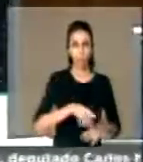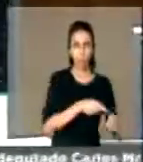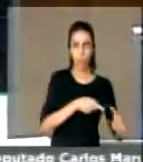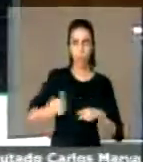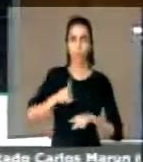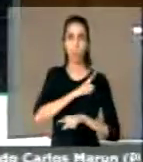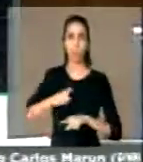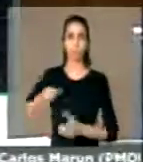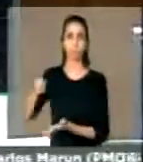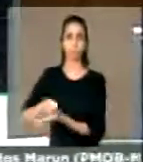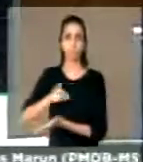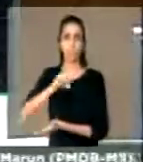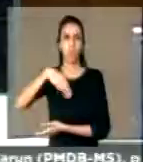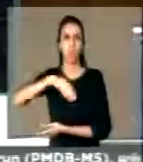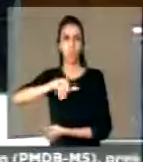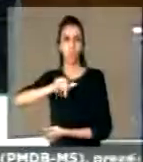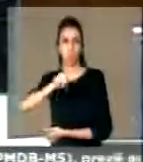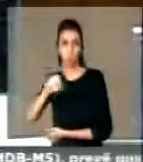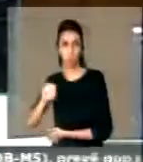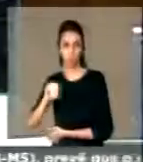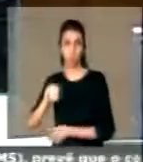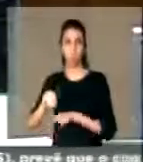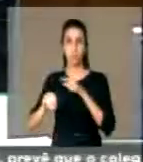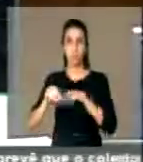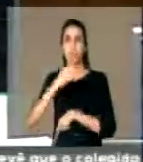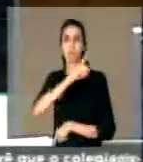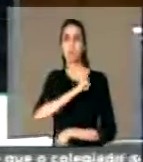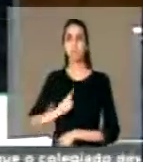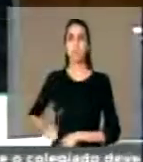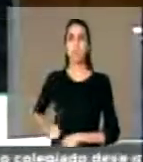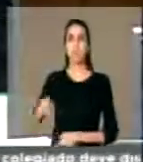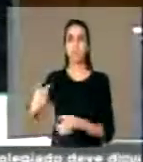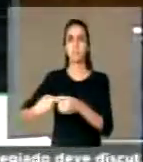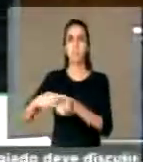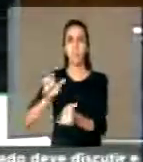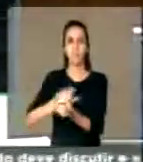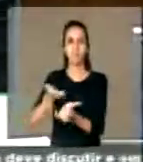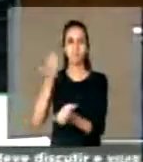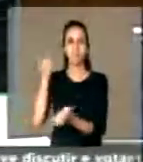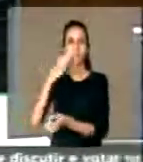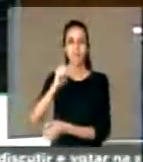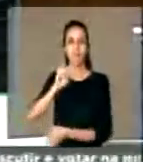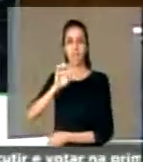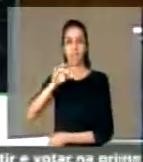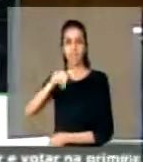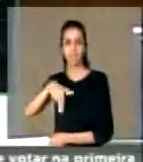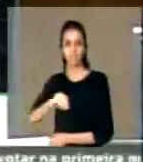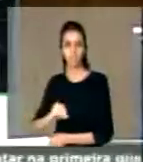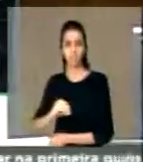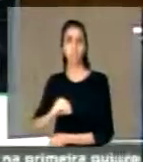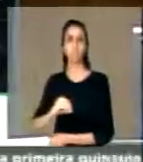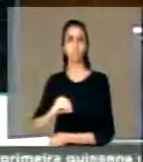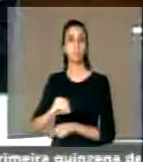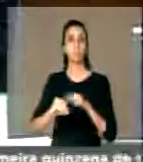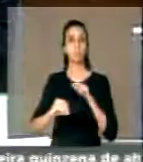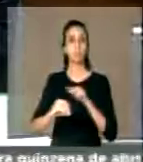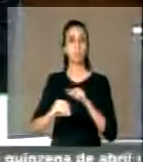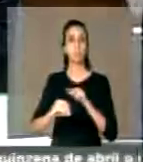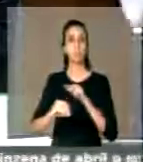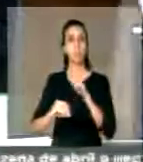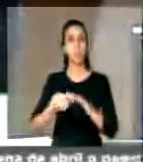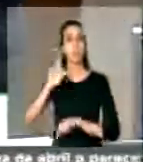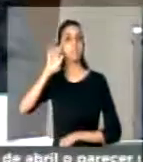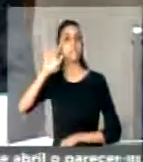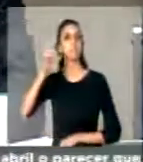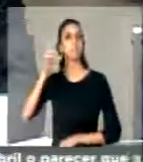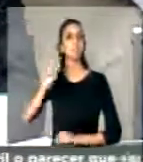do príncipe Dom João, o governador da província de Pernambuco, Caetano Pinto de Miranda Montenegro, determina